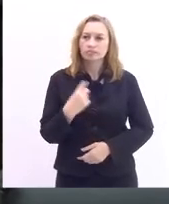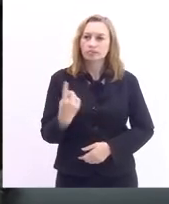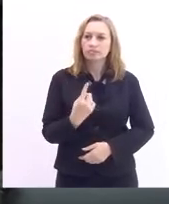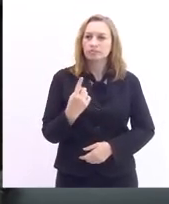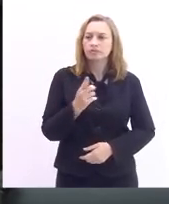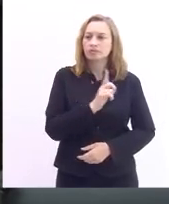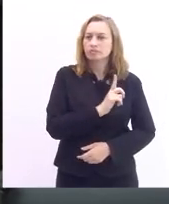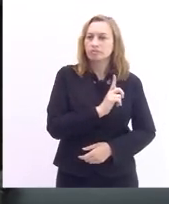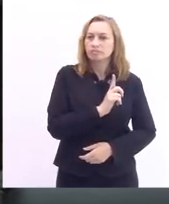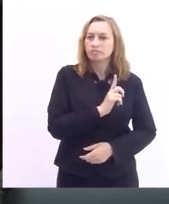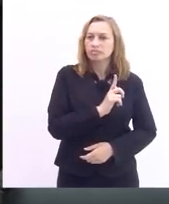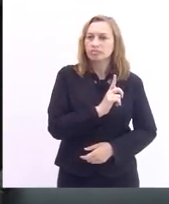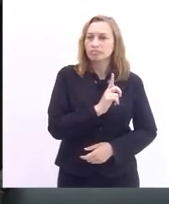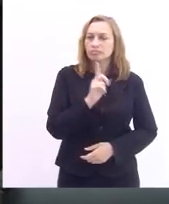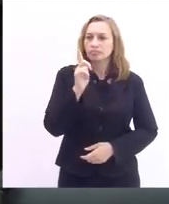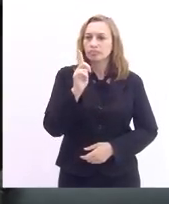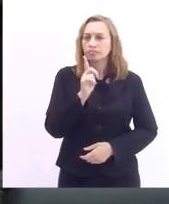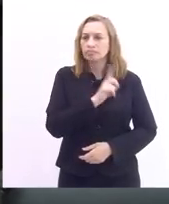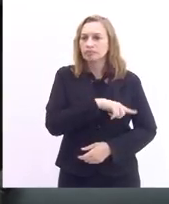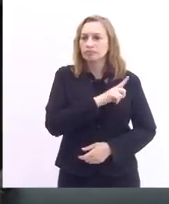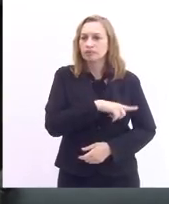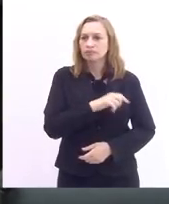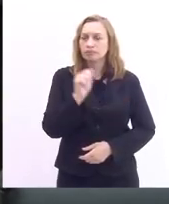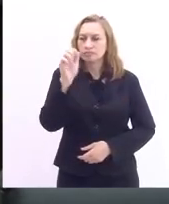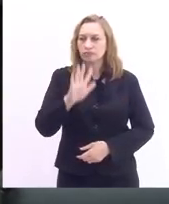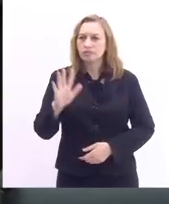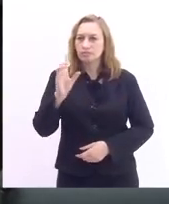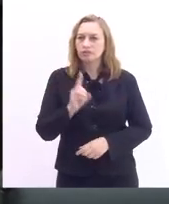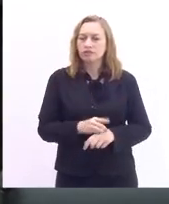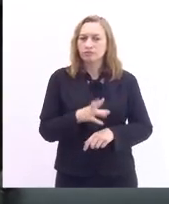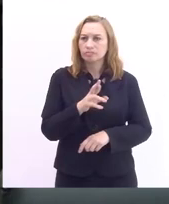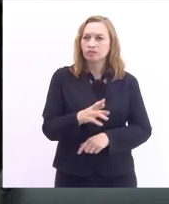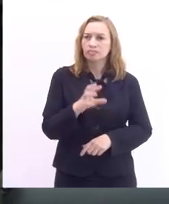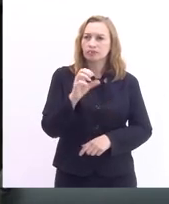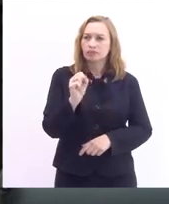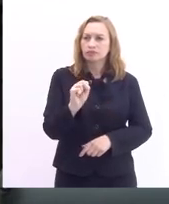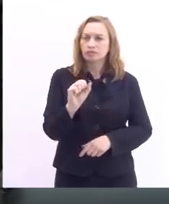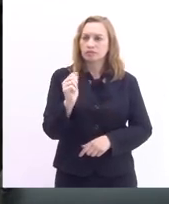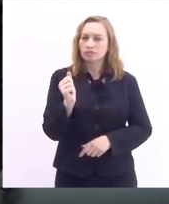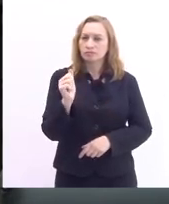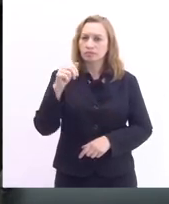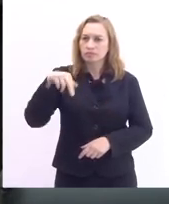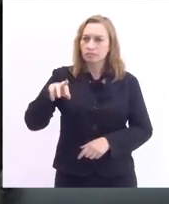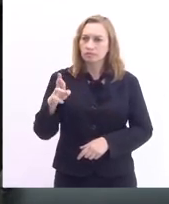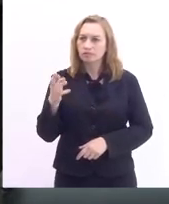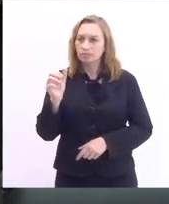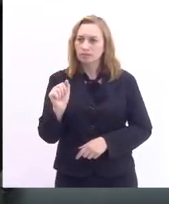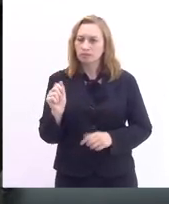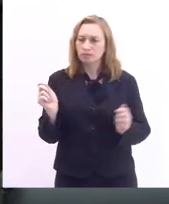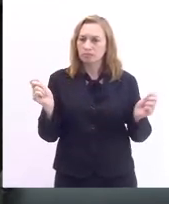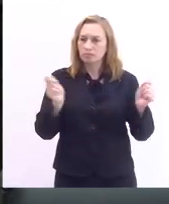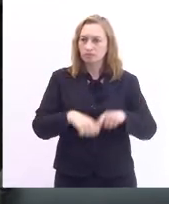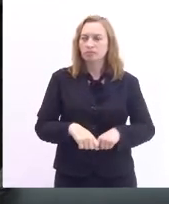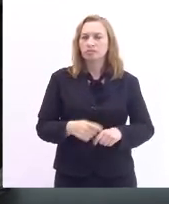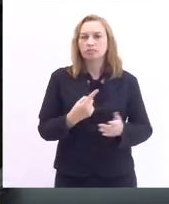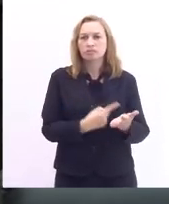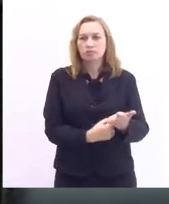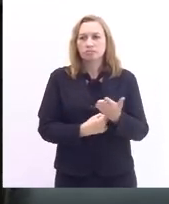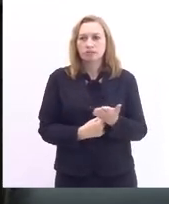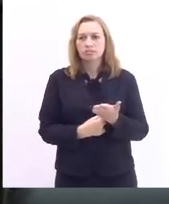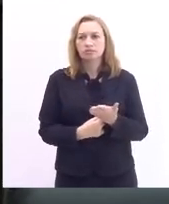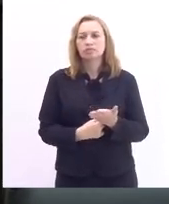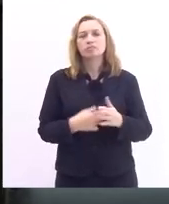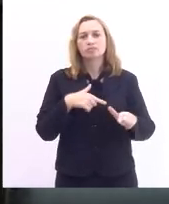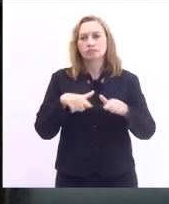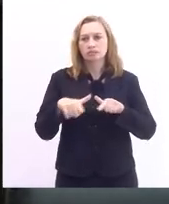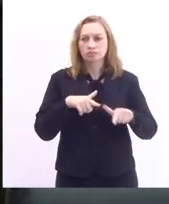gerente geral Dra Sandra uma pessoa de alta capacidade que nos ajudou muito nessa